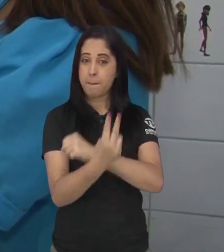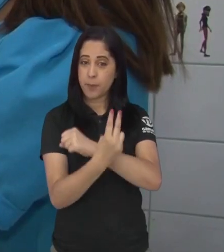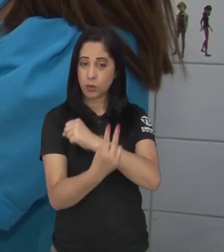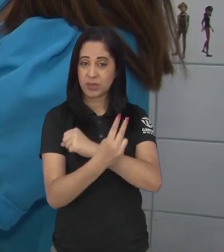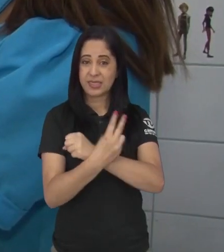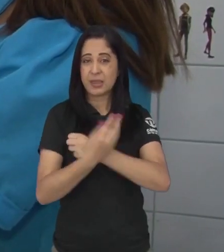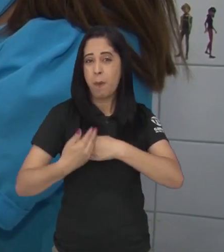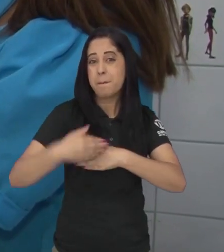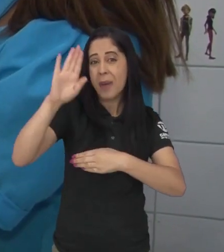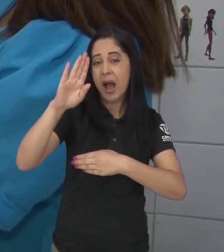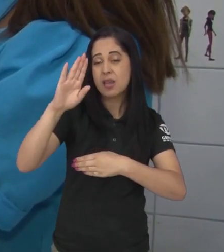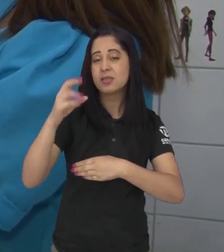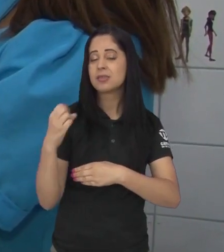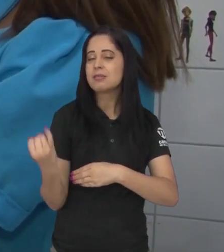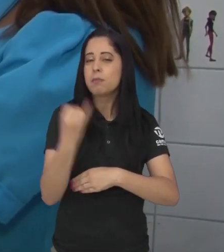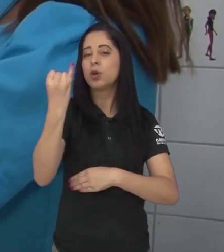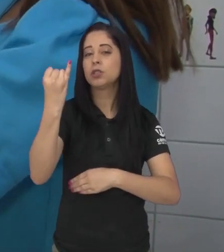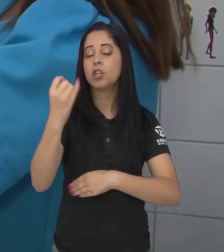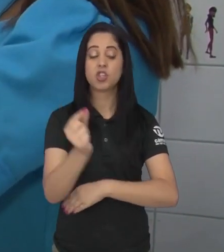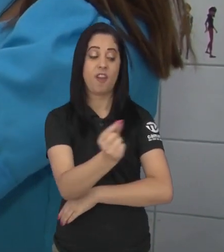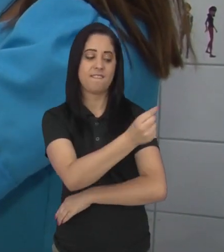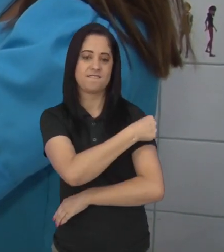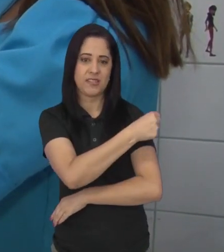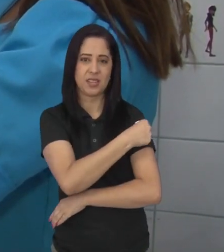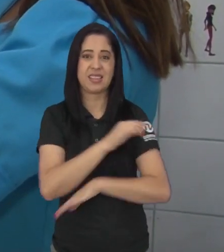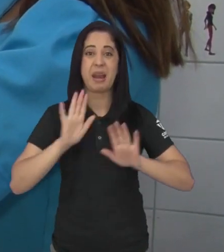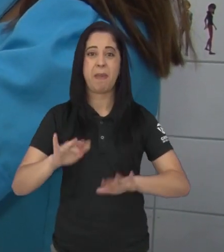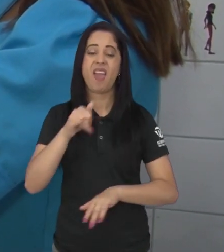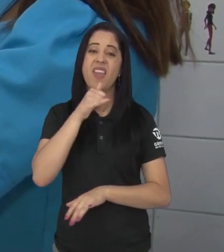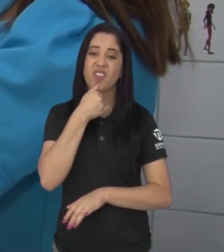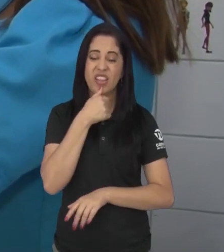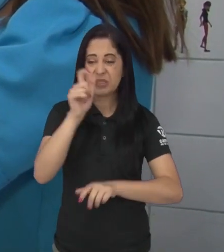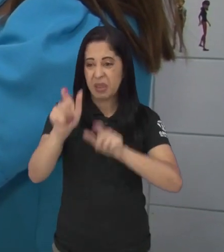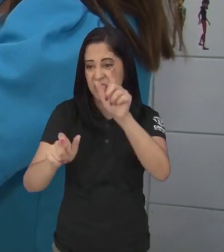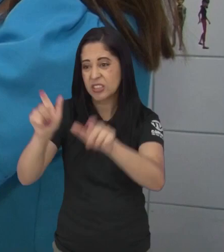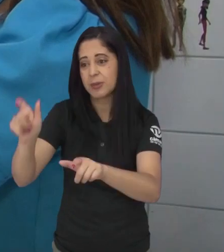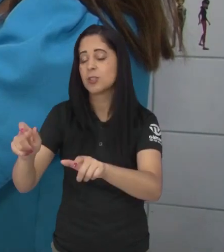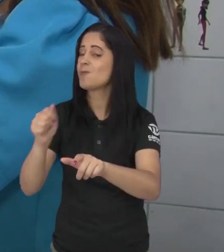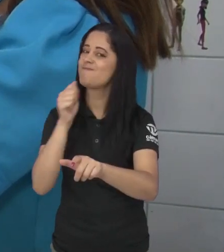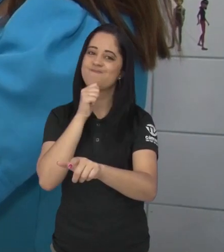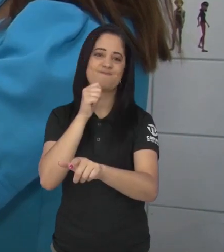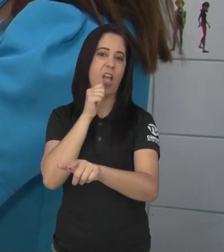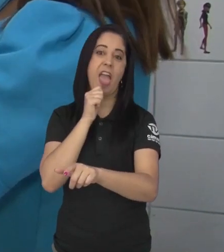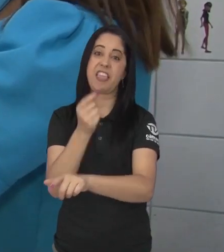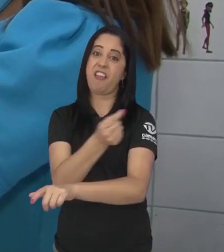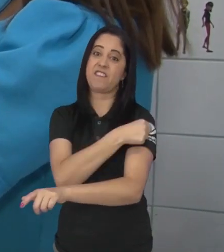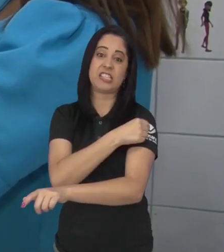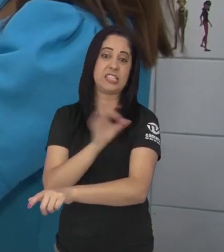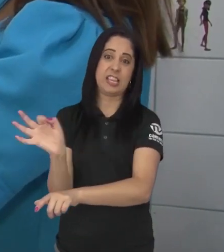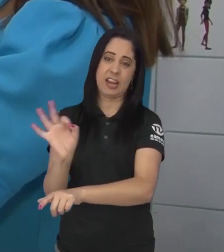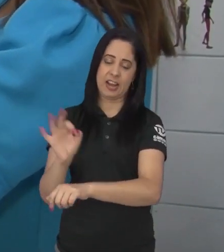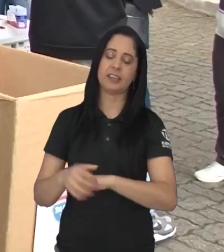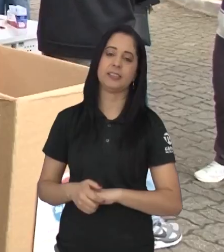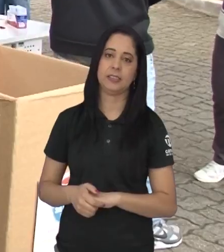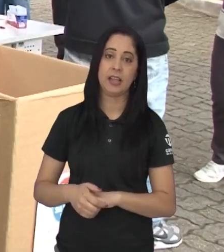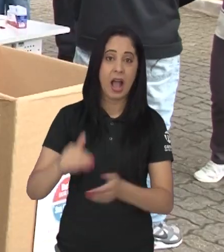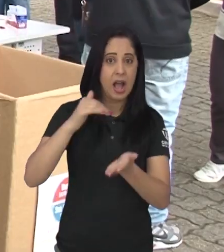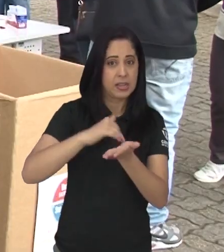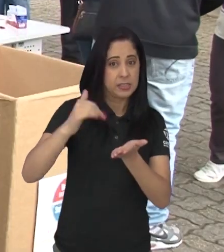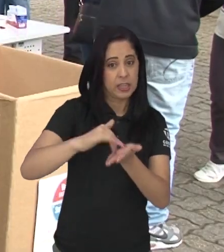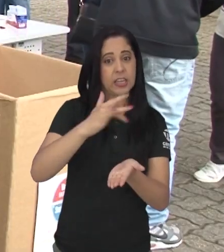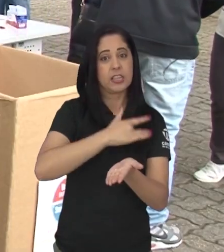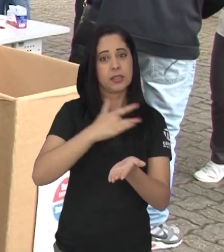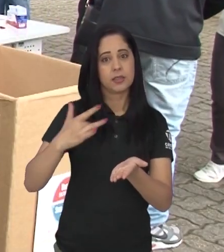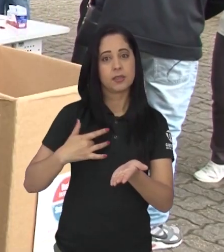a Covid-19 continua sendo a vacina. Mas, infelizmente, muita gente ainda não se imunizou. Segundo dados